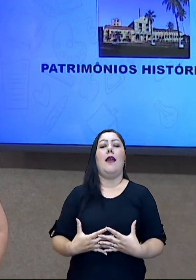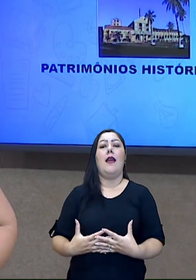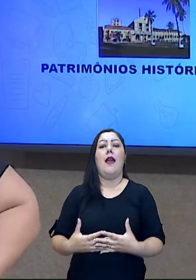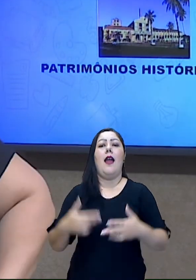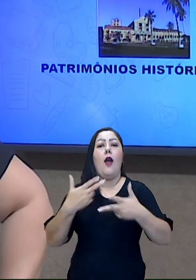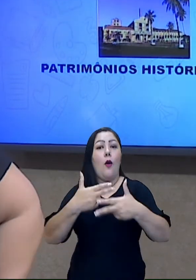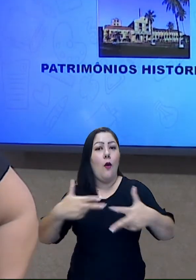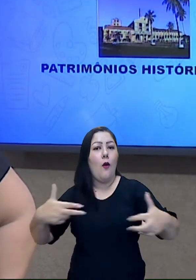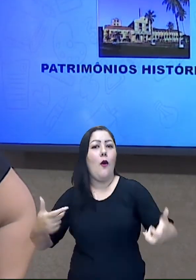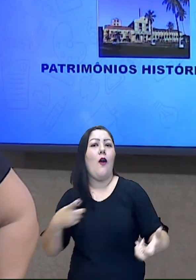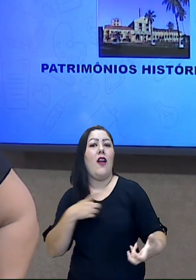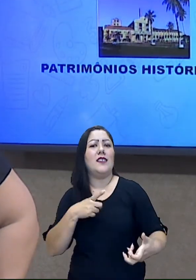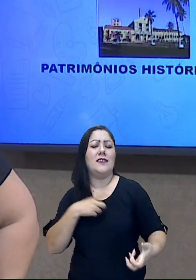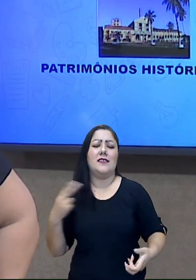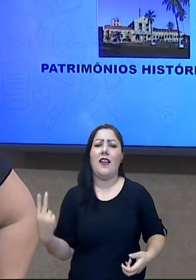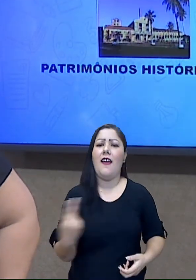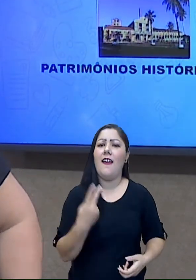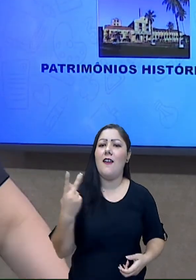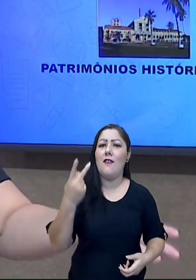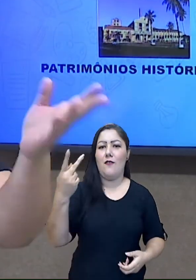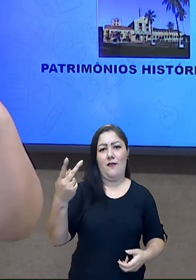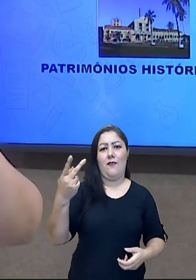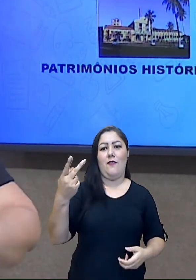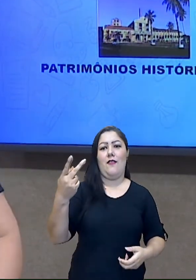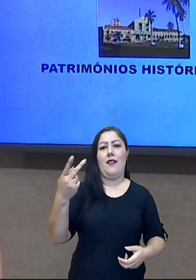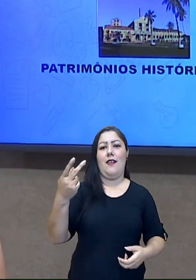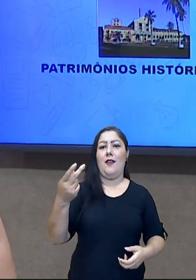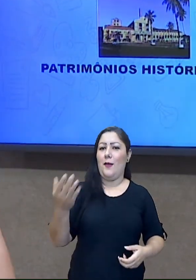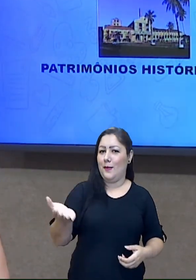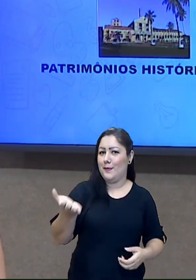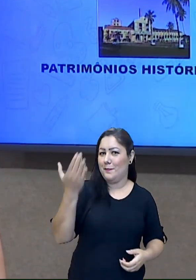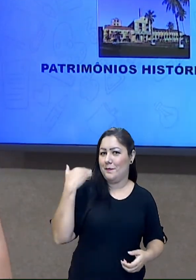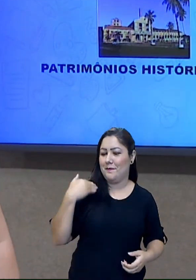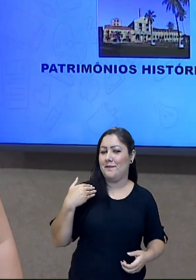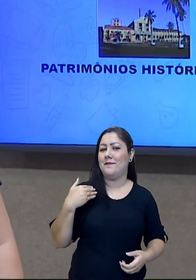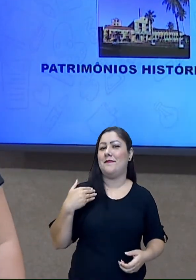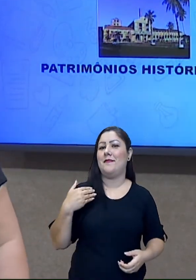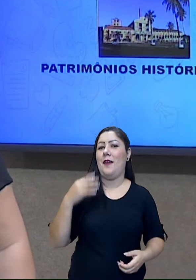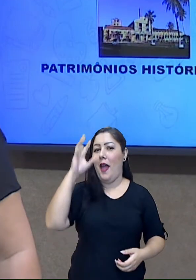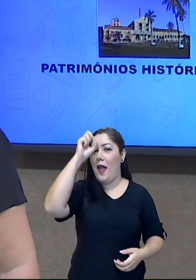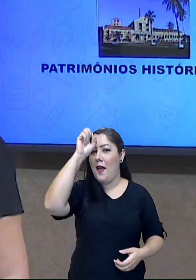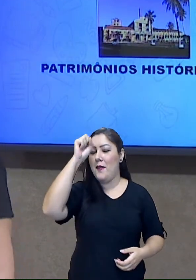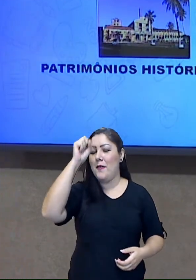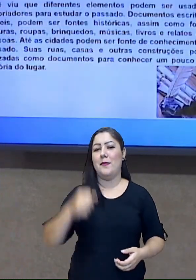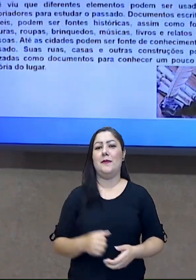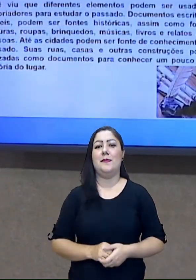patrimônio. Você sabe o que é isso? Se não sabe, vem comigo, nós vamos aprender agora.